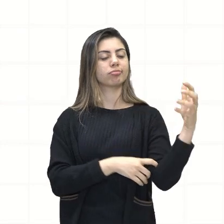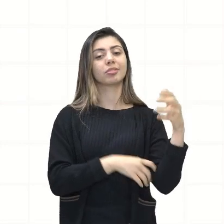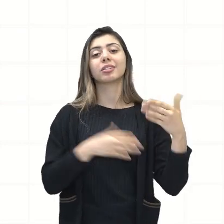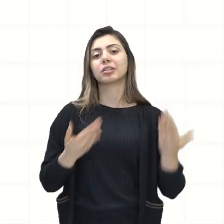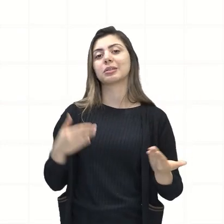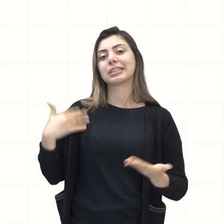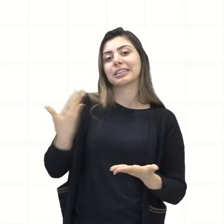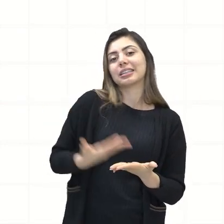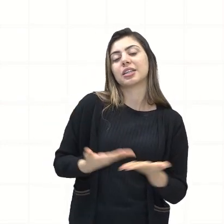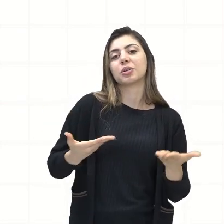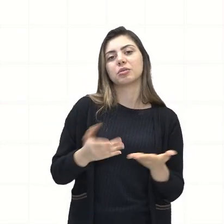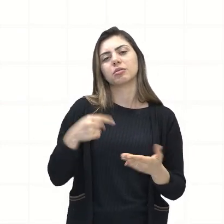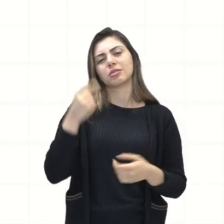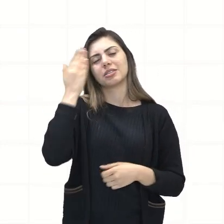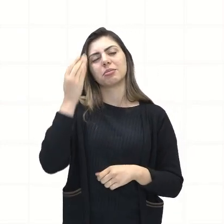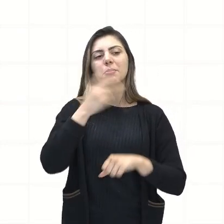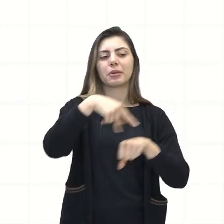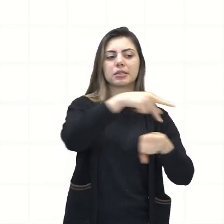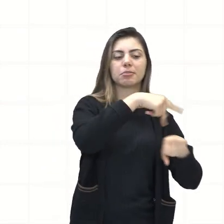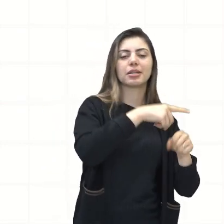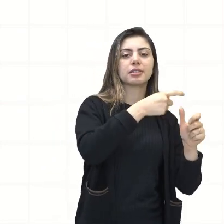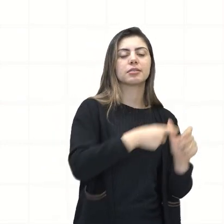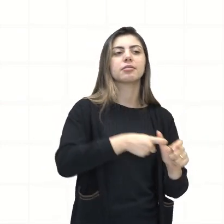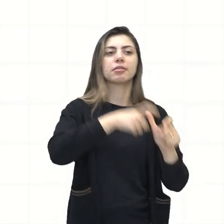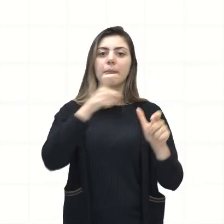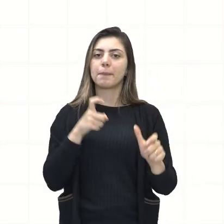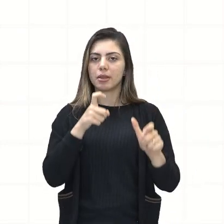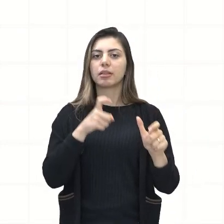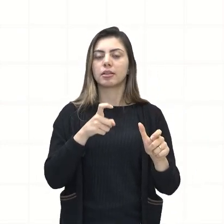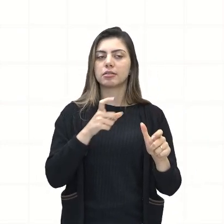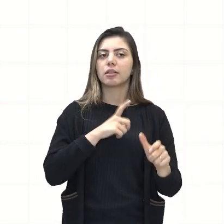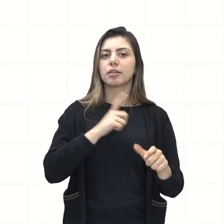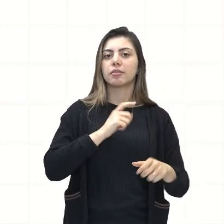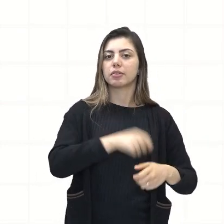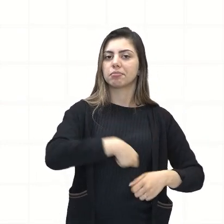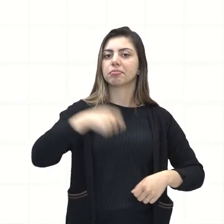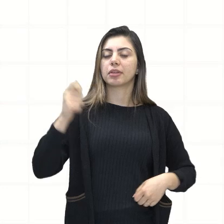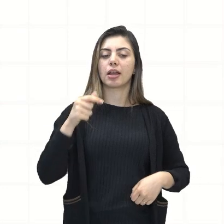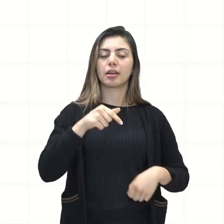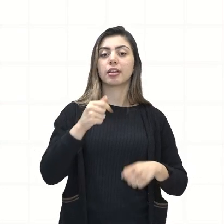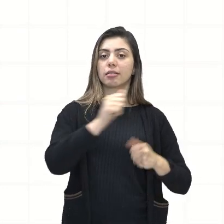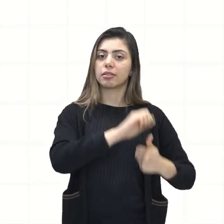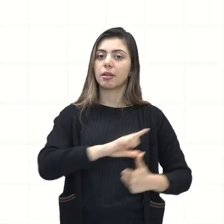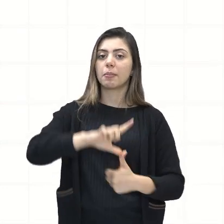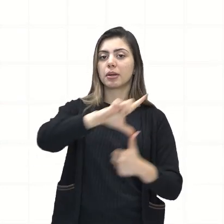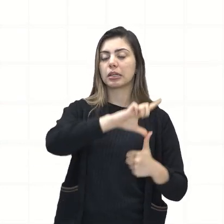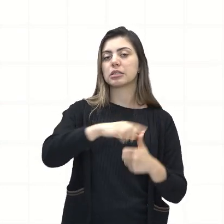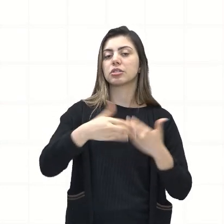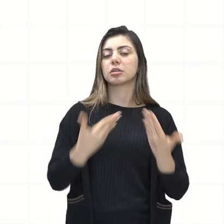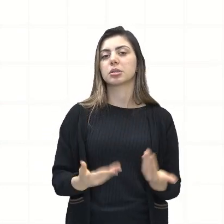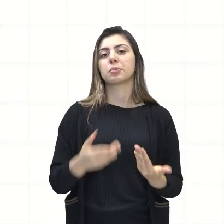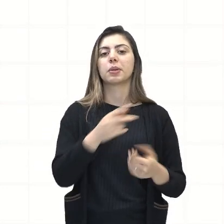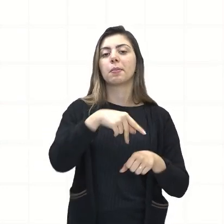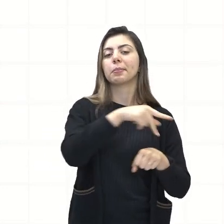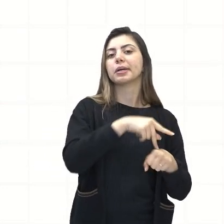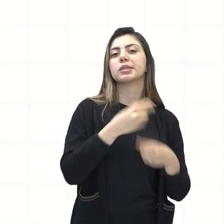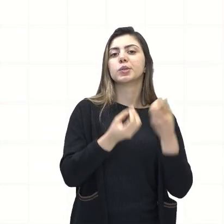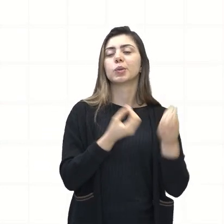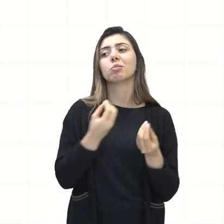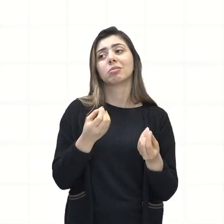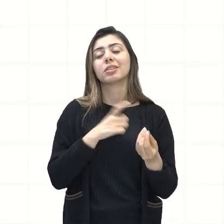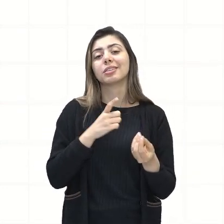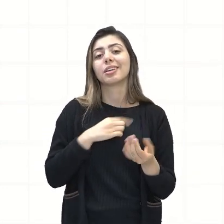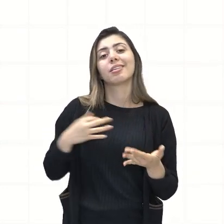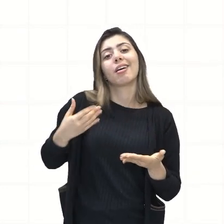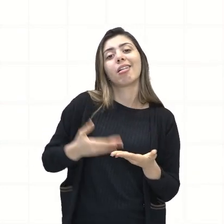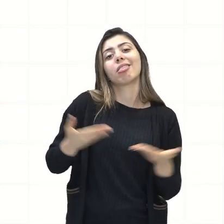processo de independência de diversos países da América Latina, basicamente, os países que compõem a América Latina ainda exportam, ainda